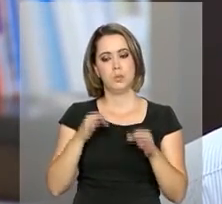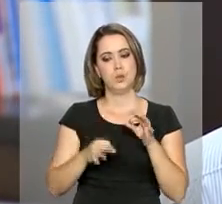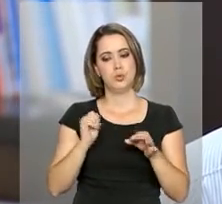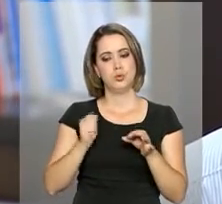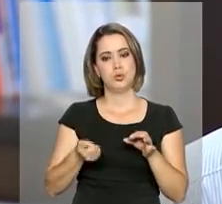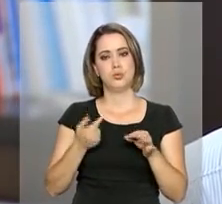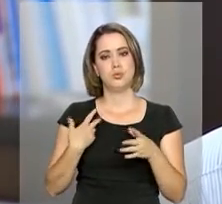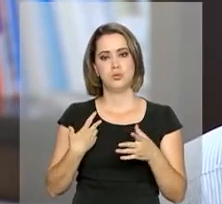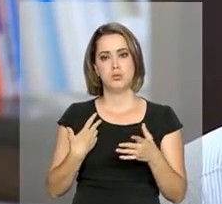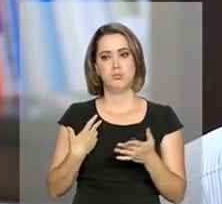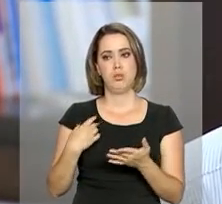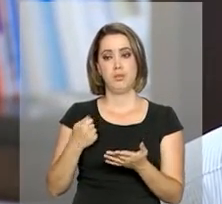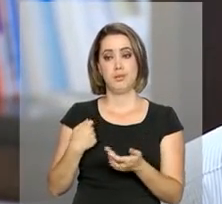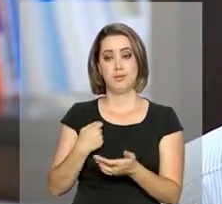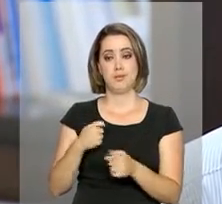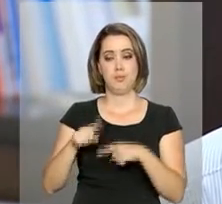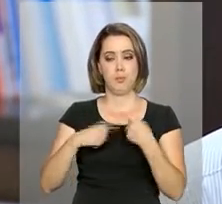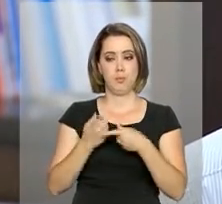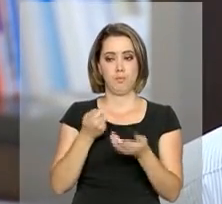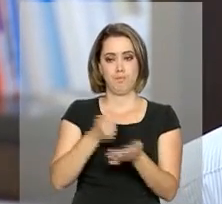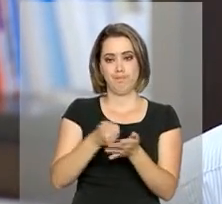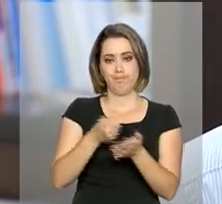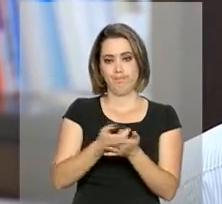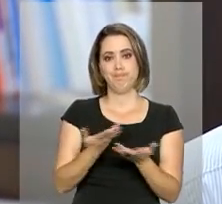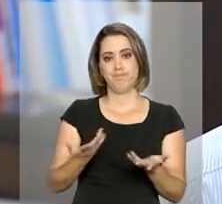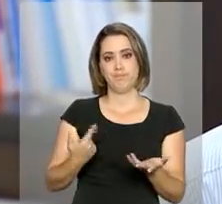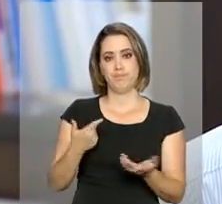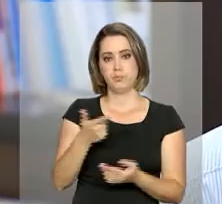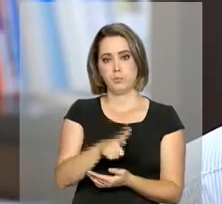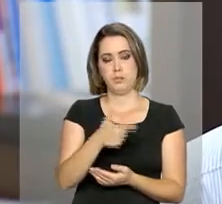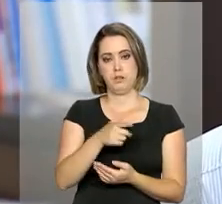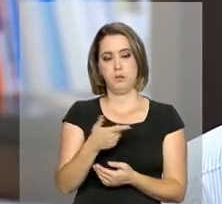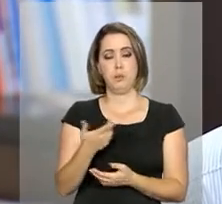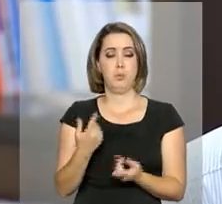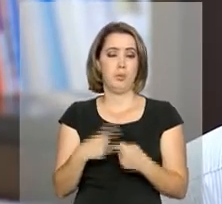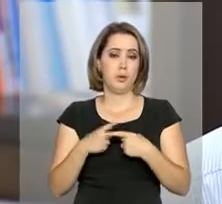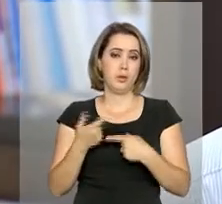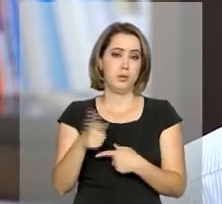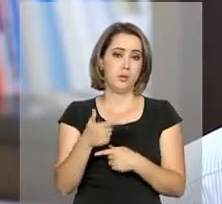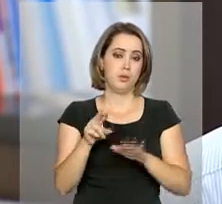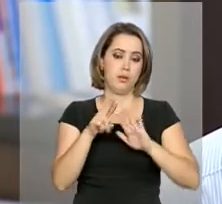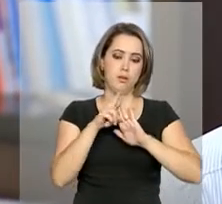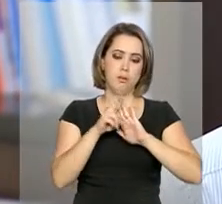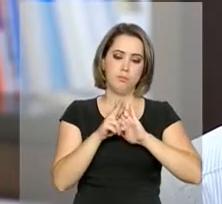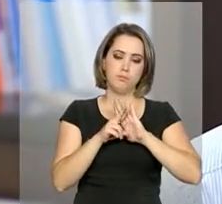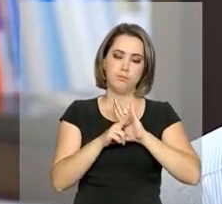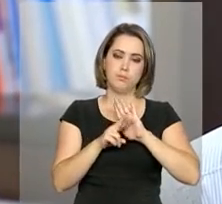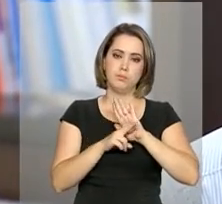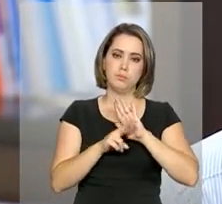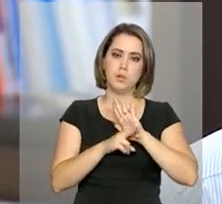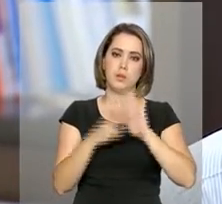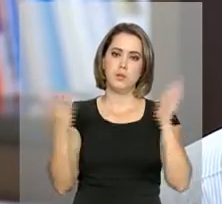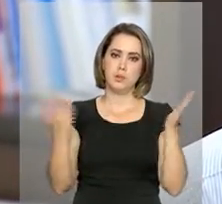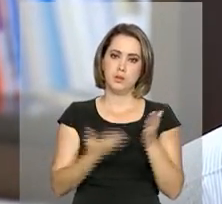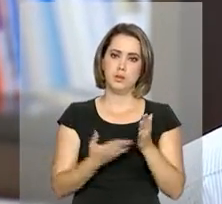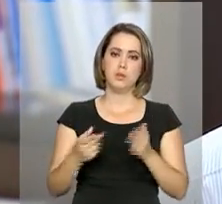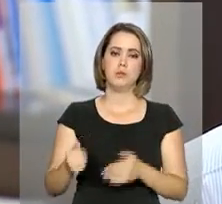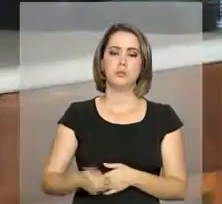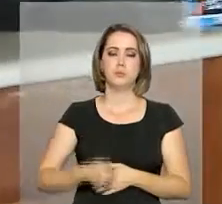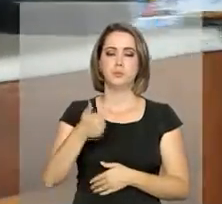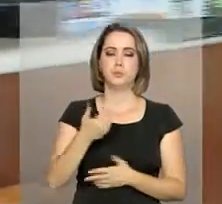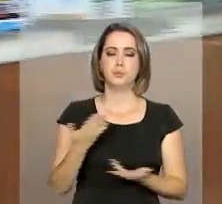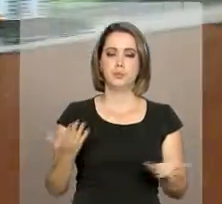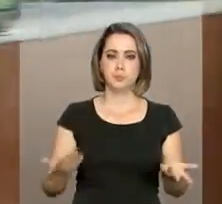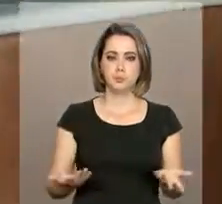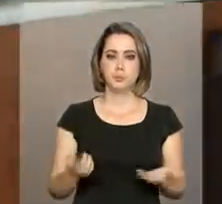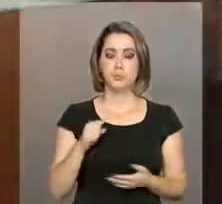possíveis passivos trabalhistas decorrente da não existência de regras estabelecidas como essa agora que acabou de sair.